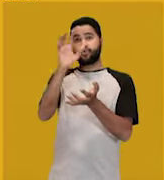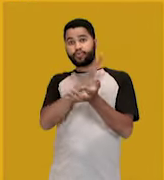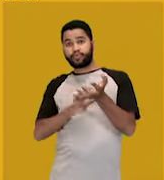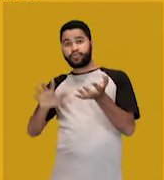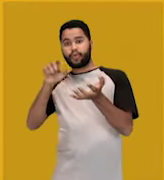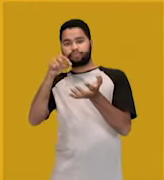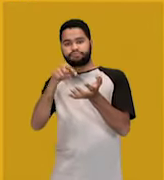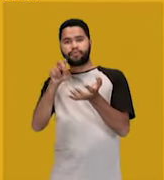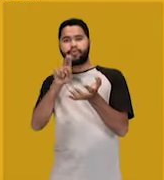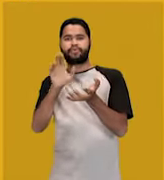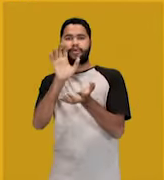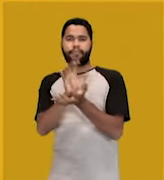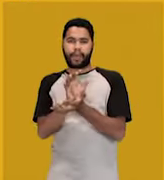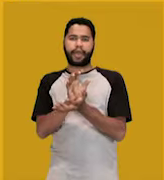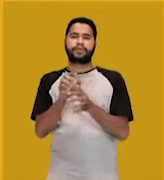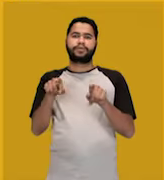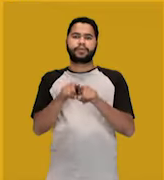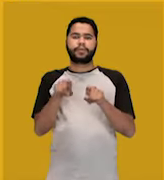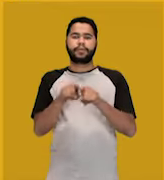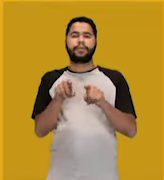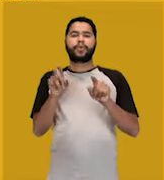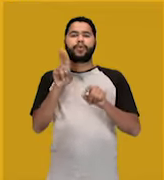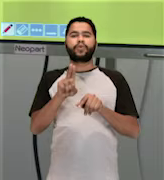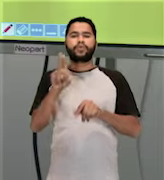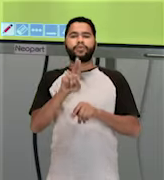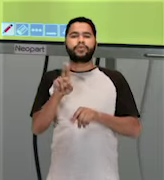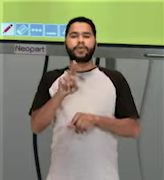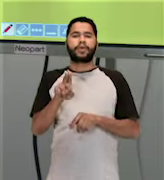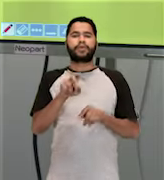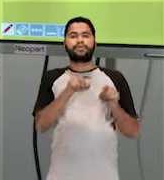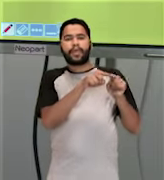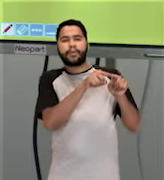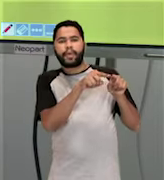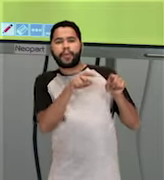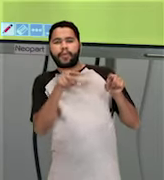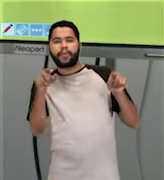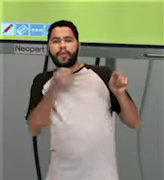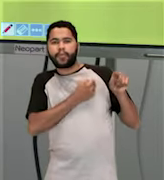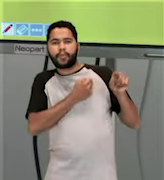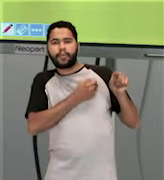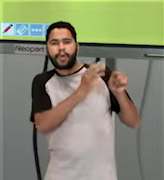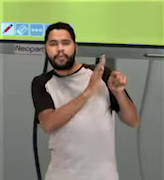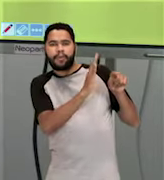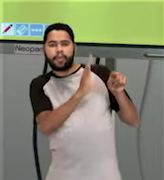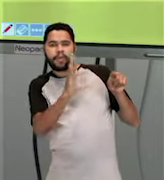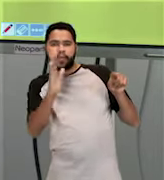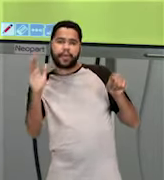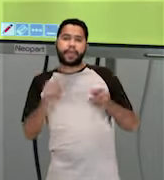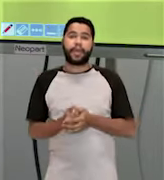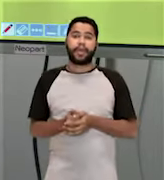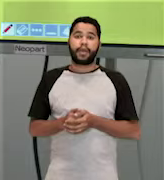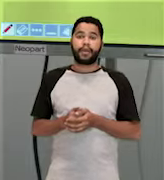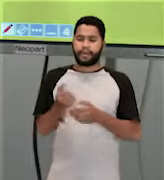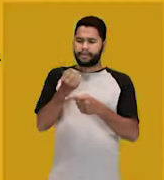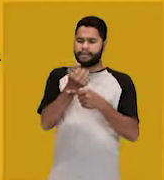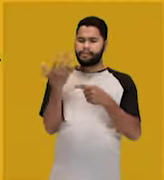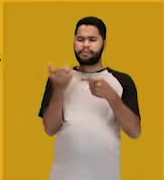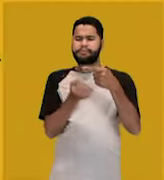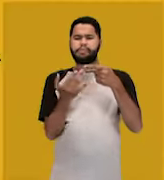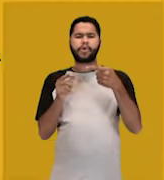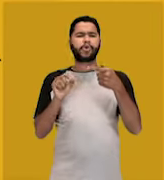a reta numérica como recurso. Isso nós veremos hoje. O que é a fração?